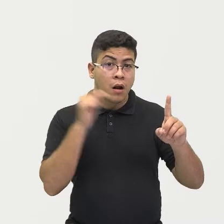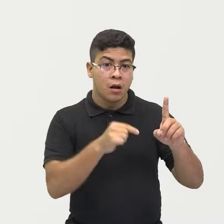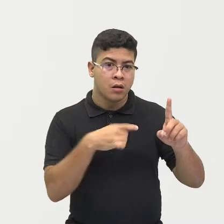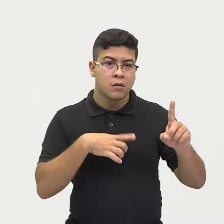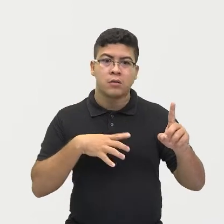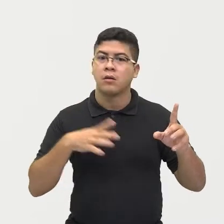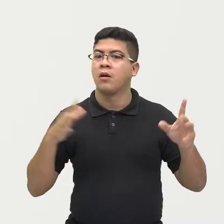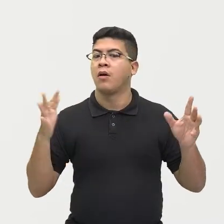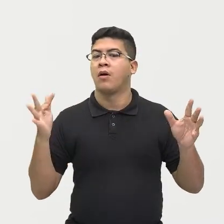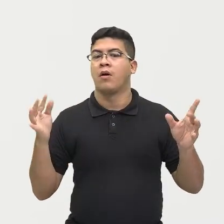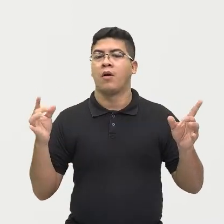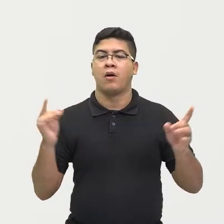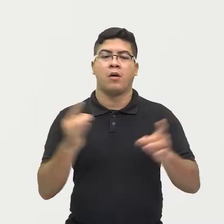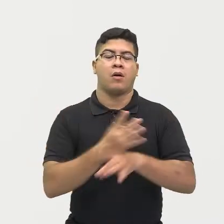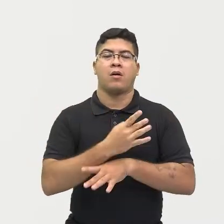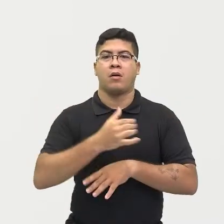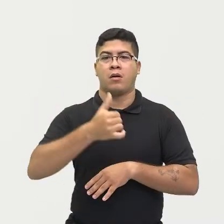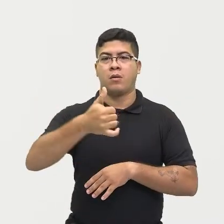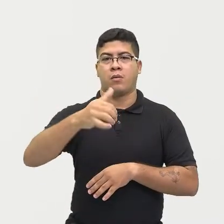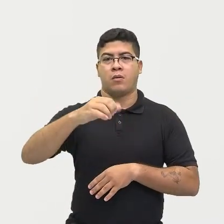na década de